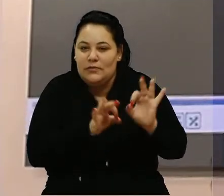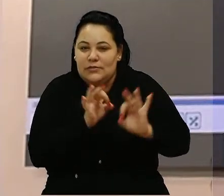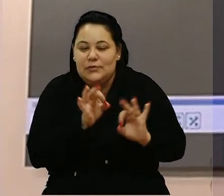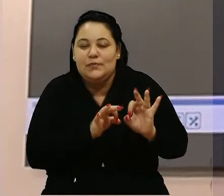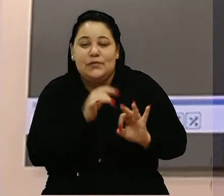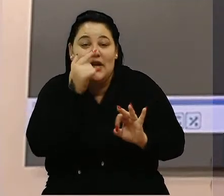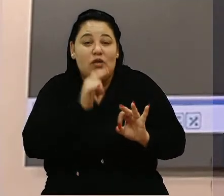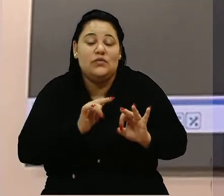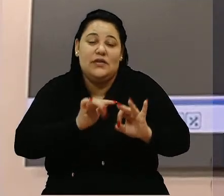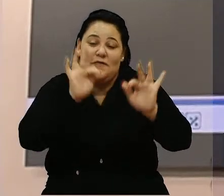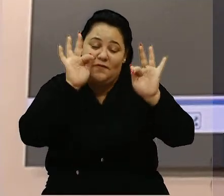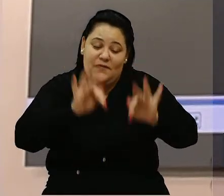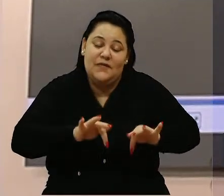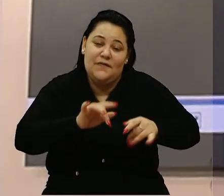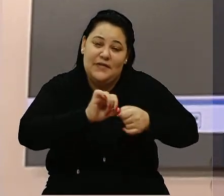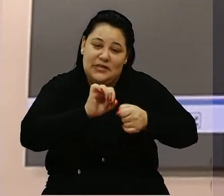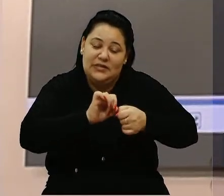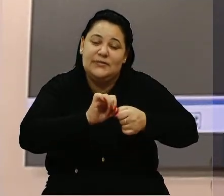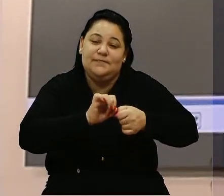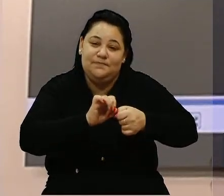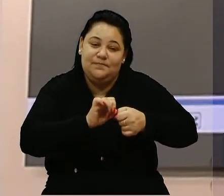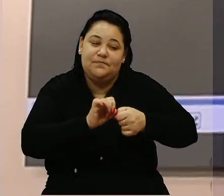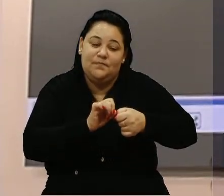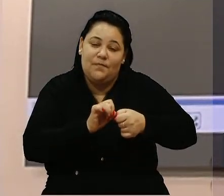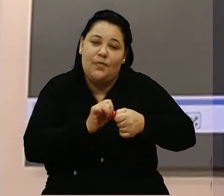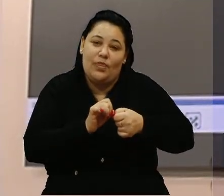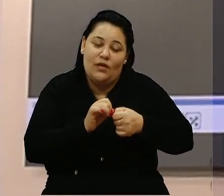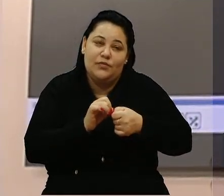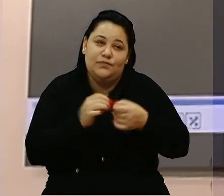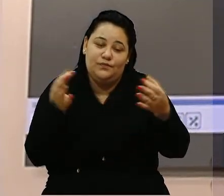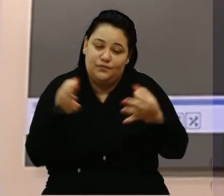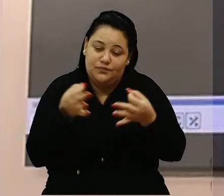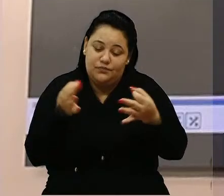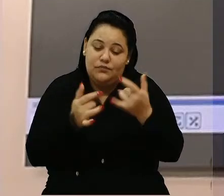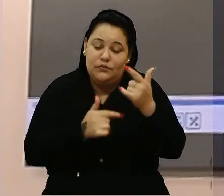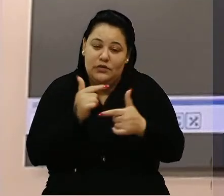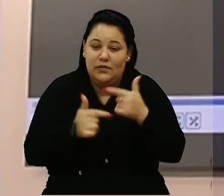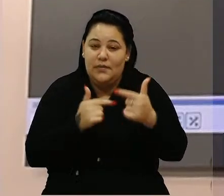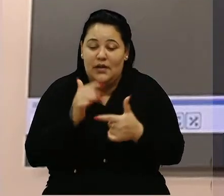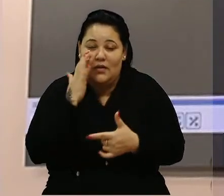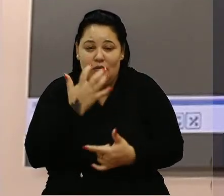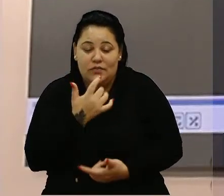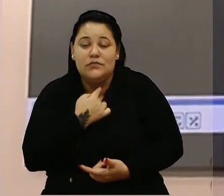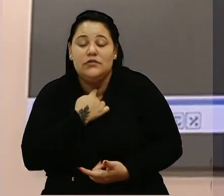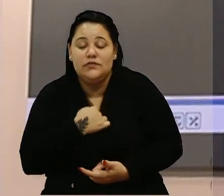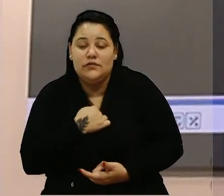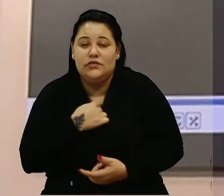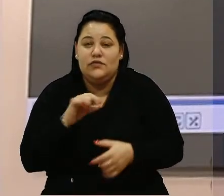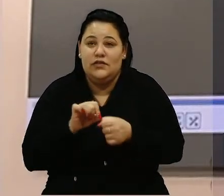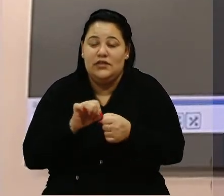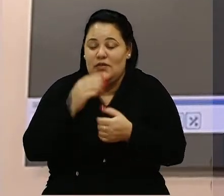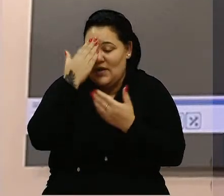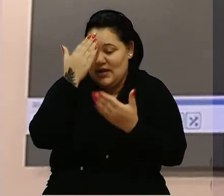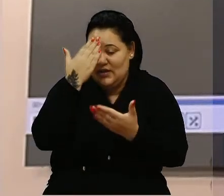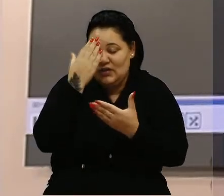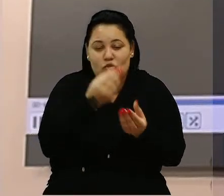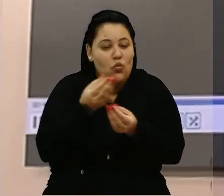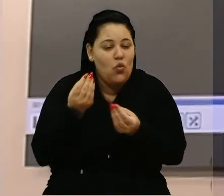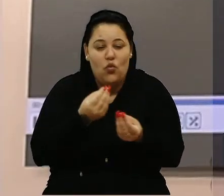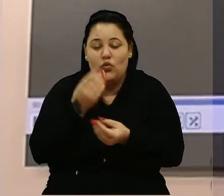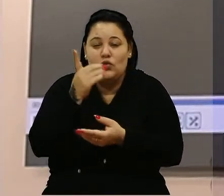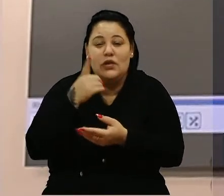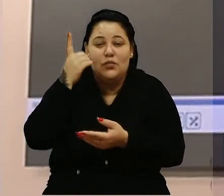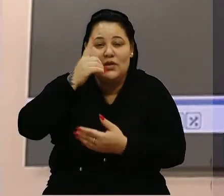acabar fazendo então com êxito, com excelência aquilo que tem o seu desejo de fazer. Sou grato a essa casa, deputado